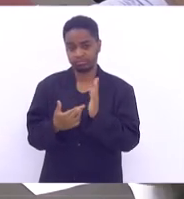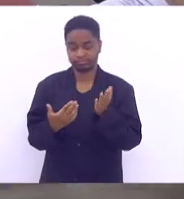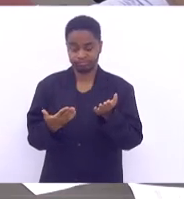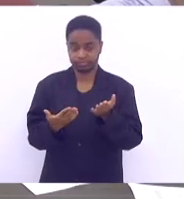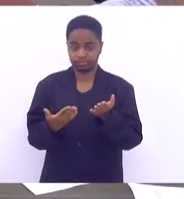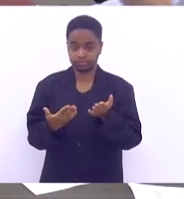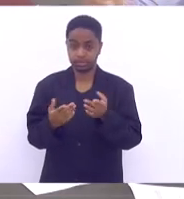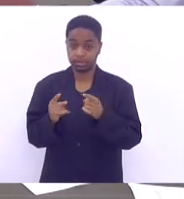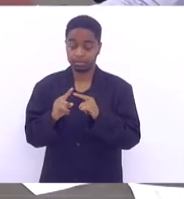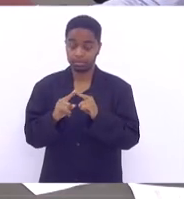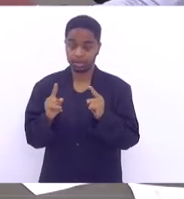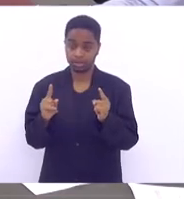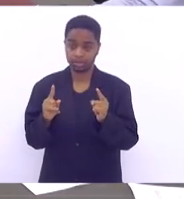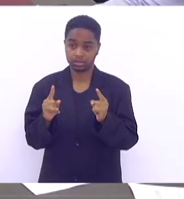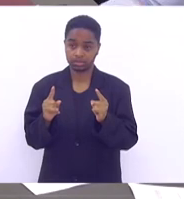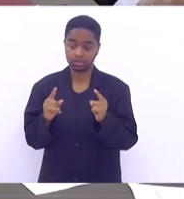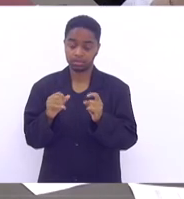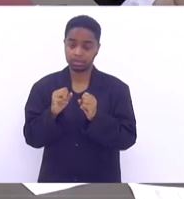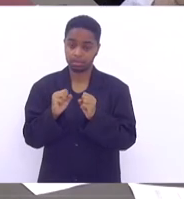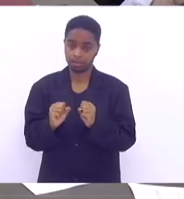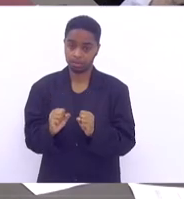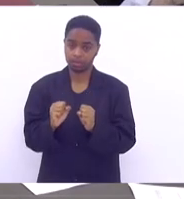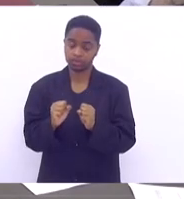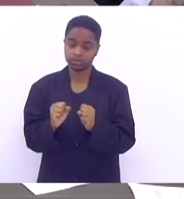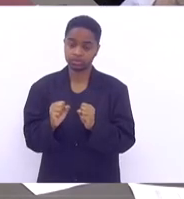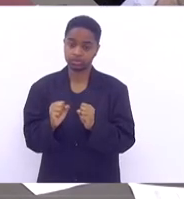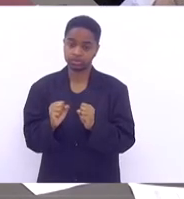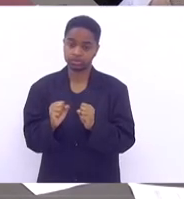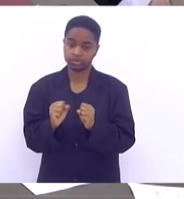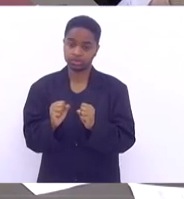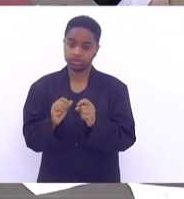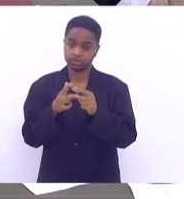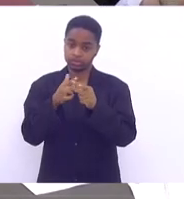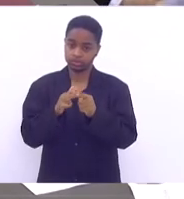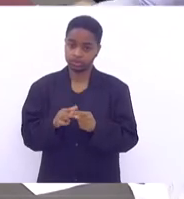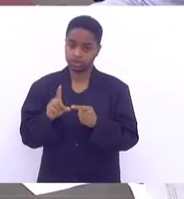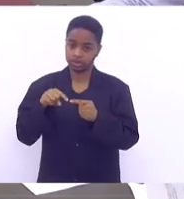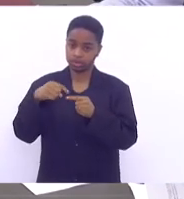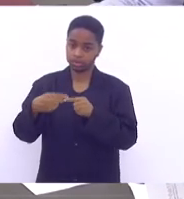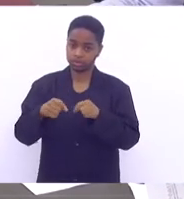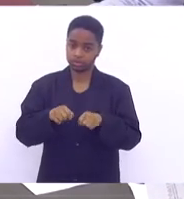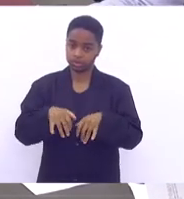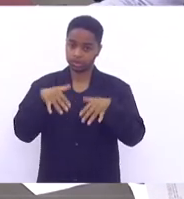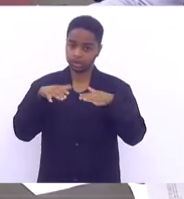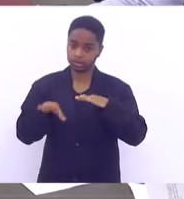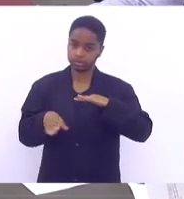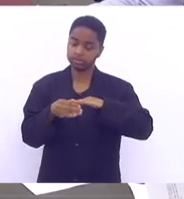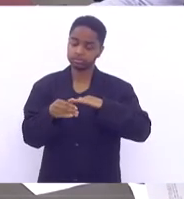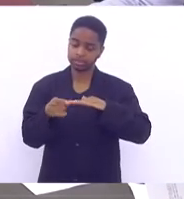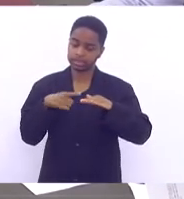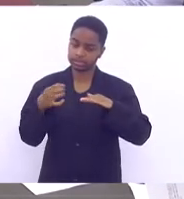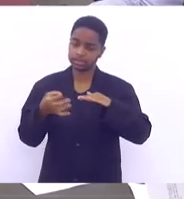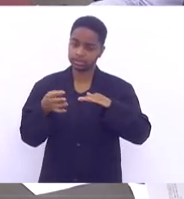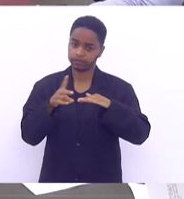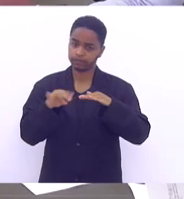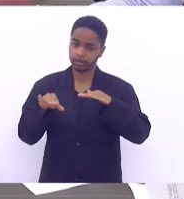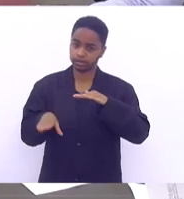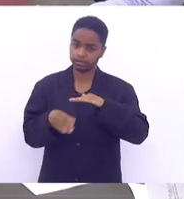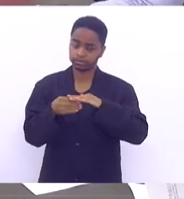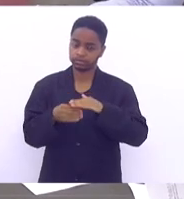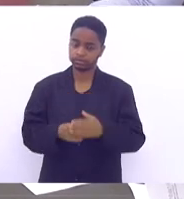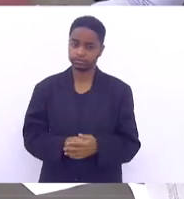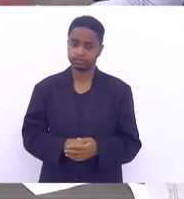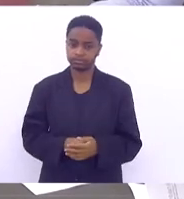Mas, de qualquer forma, pode ser objeto de reforma no plenário através de emendas que certamente receberá.